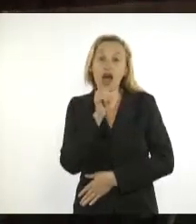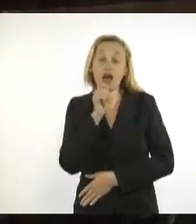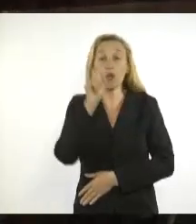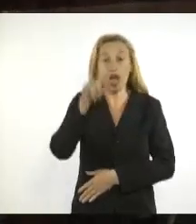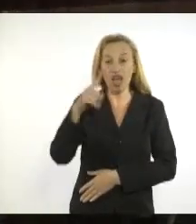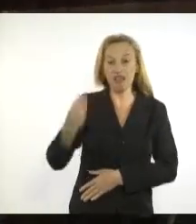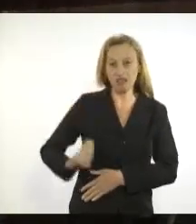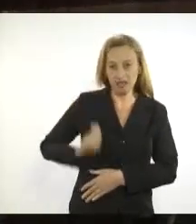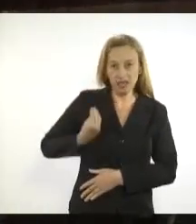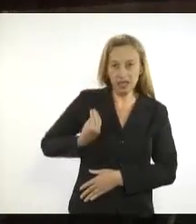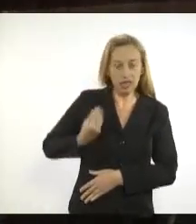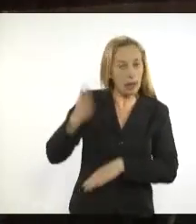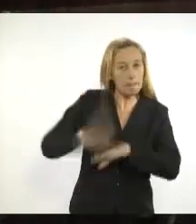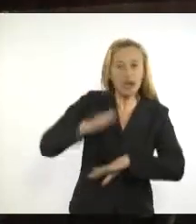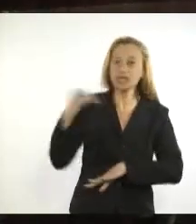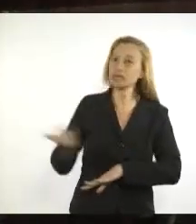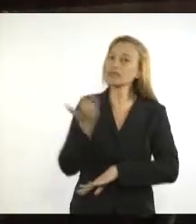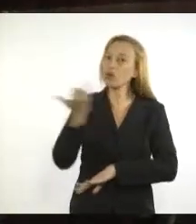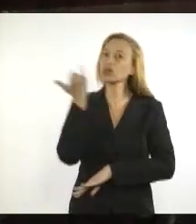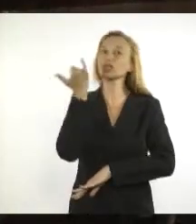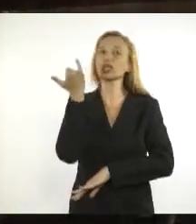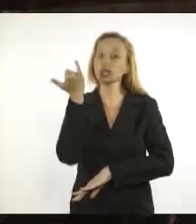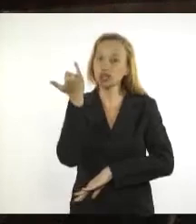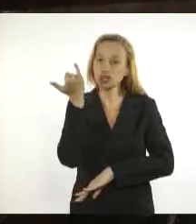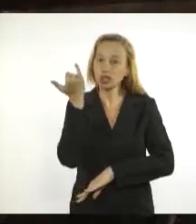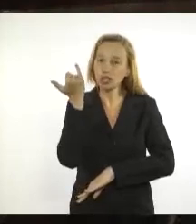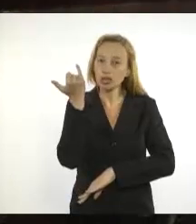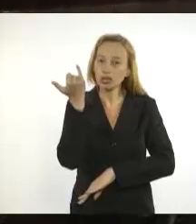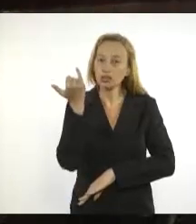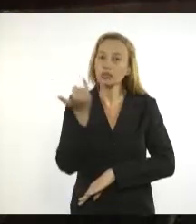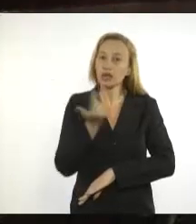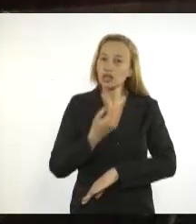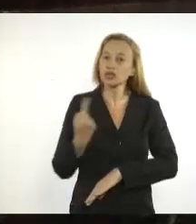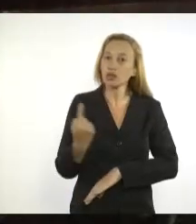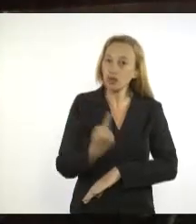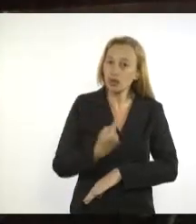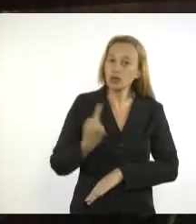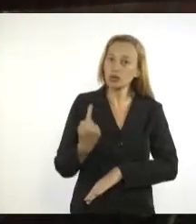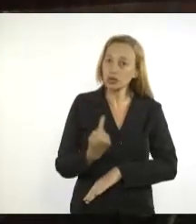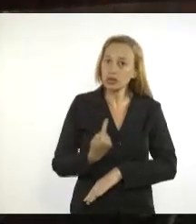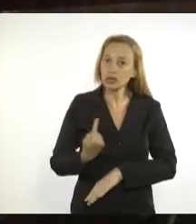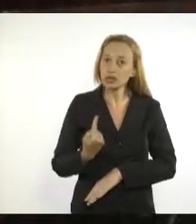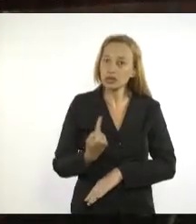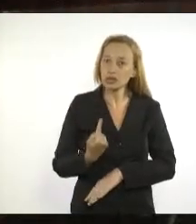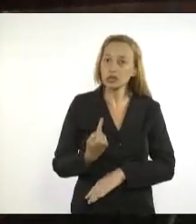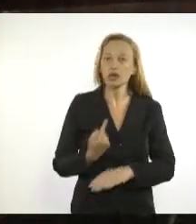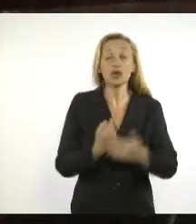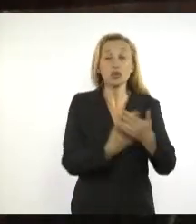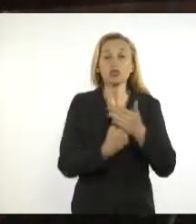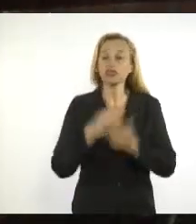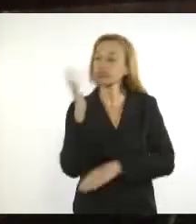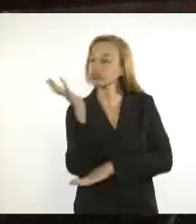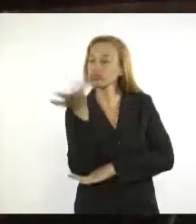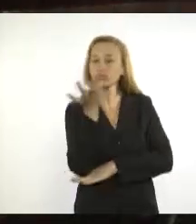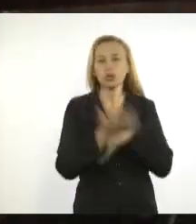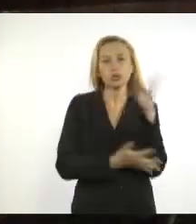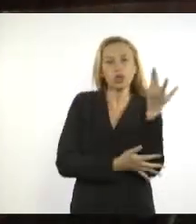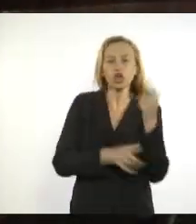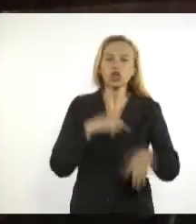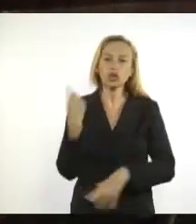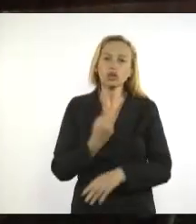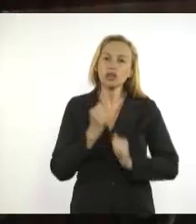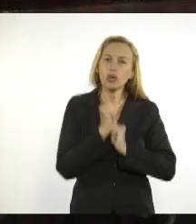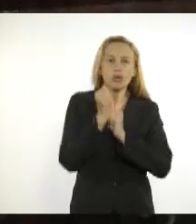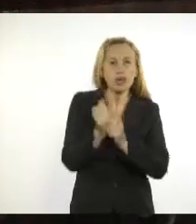o mais importante bem que é oriundo da defesa do meio ambiente. Nós acompanhamos aqui